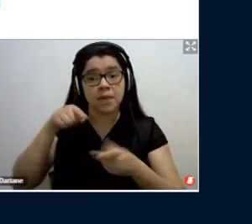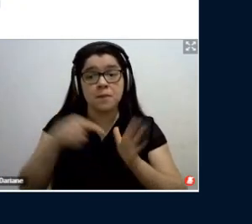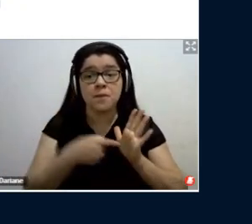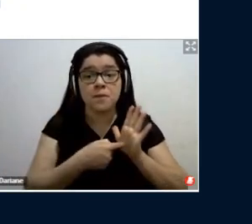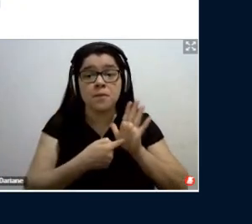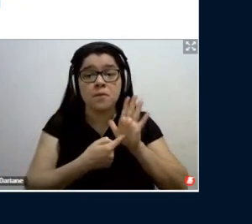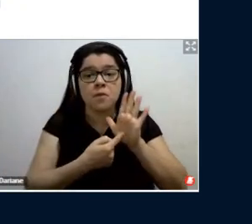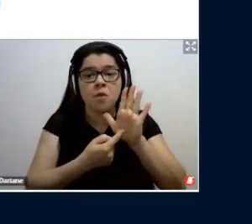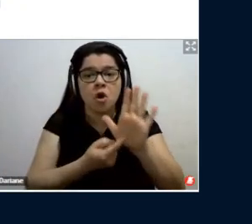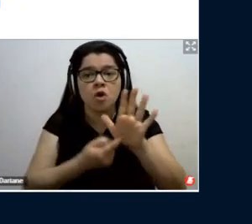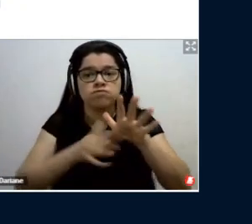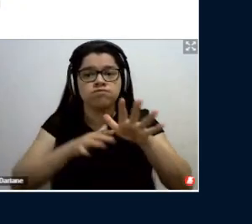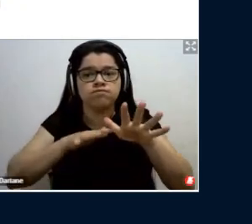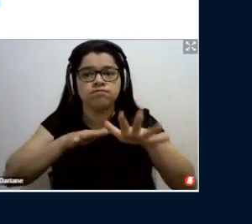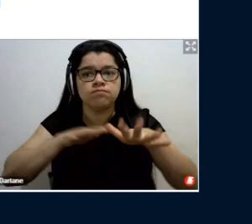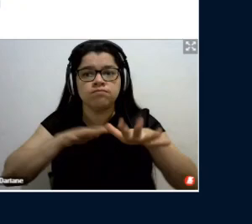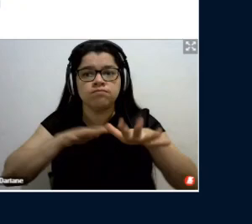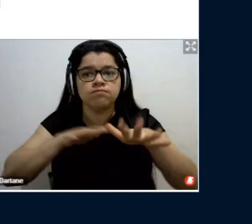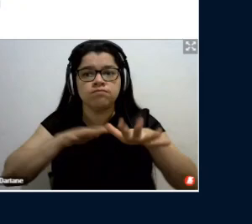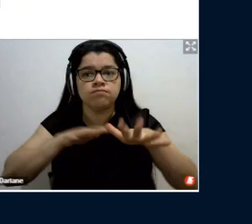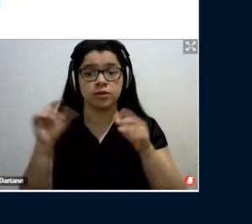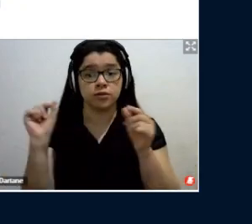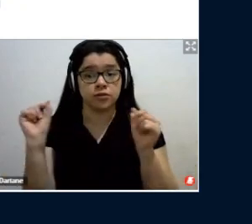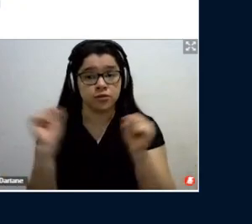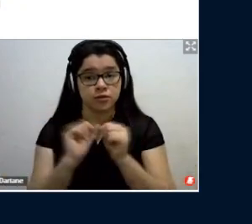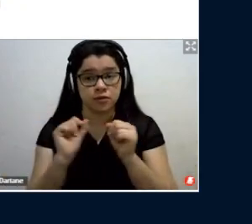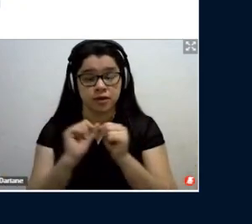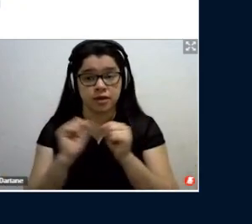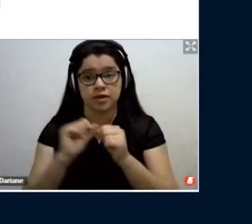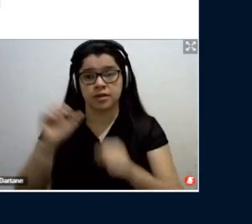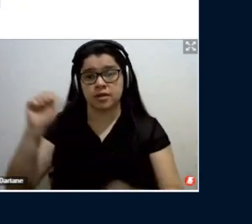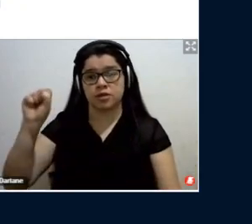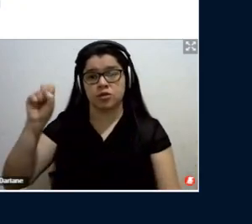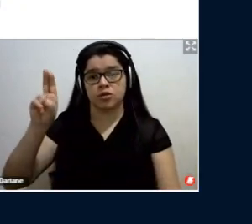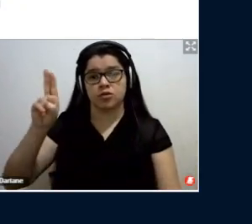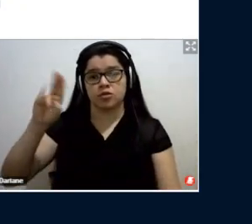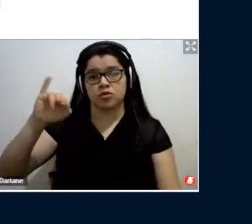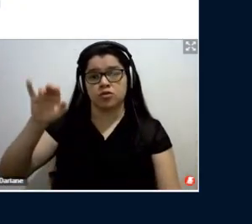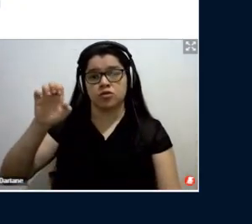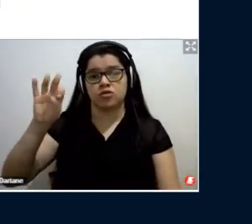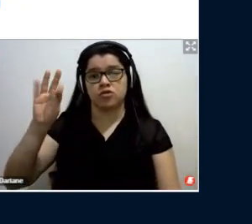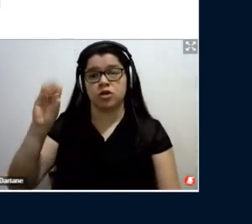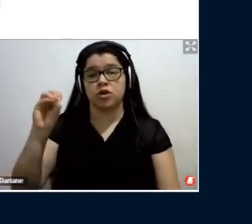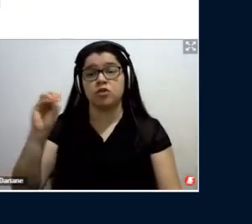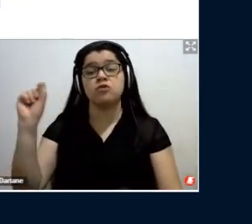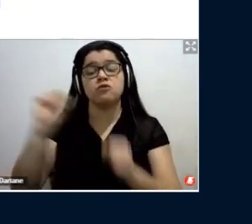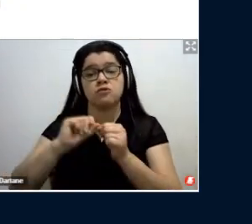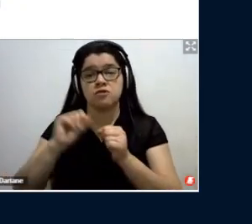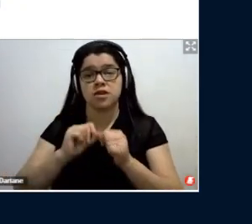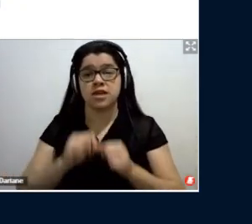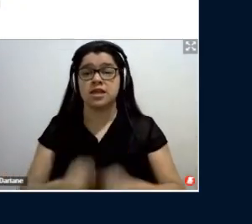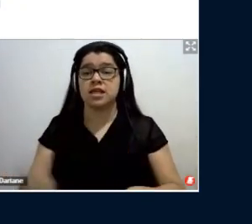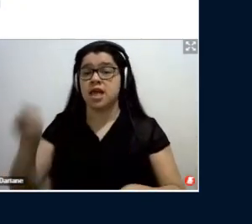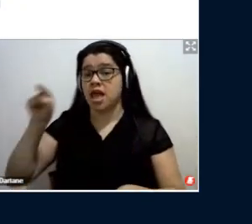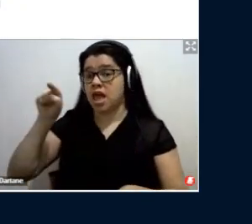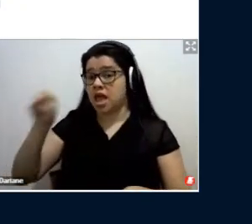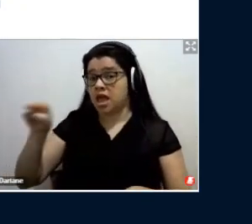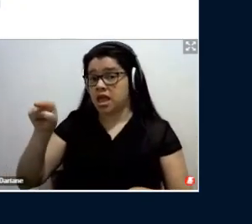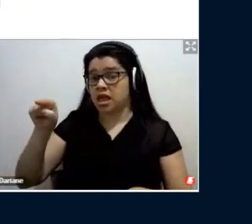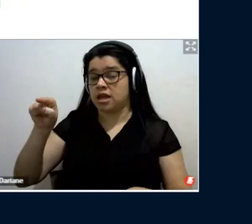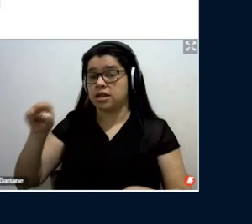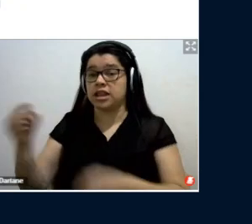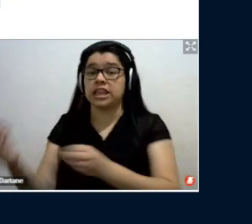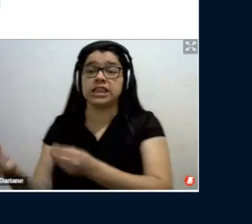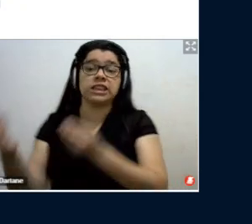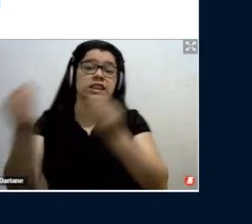ação realizada, feita pelo sujeito. Está dizendo o que o sujeito fez.